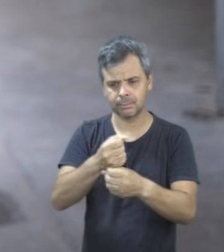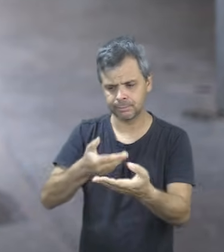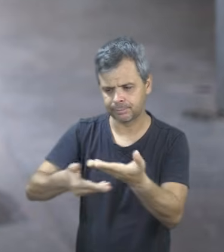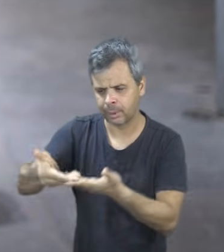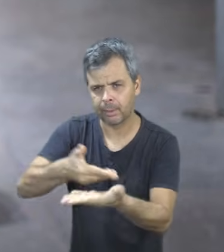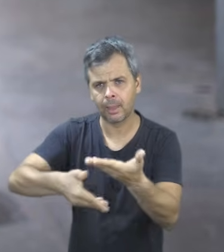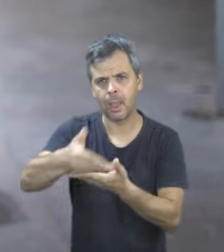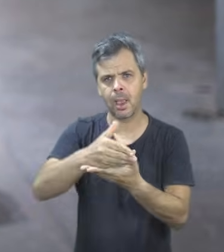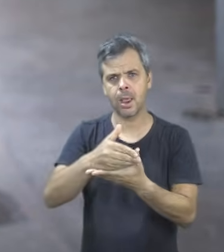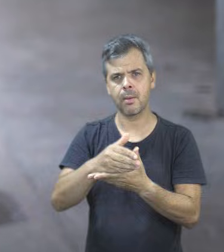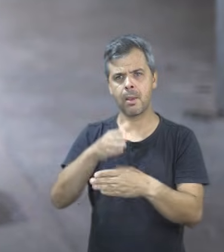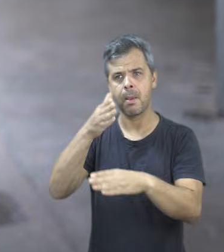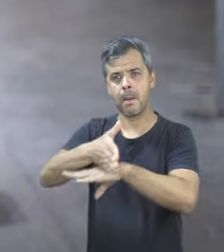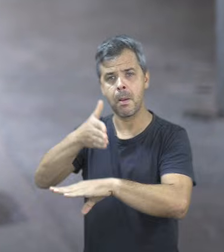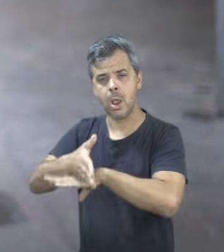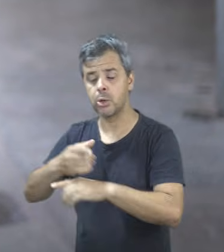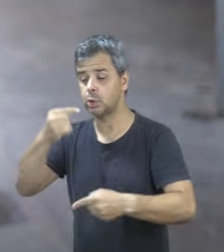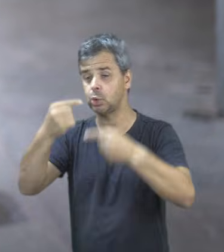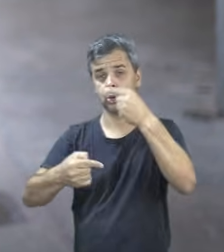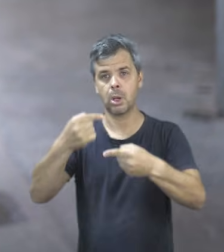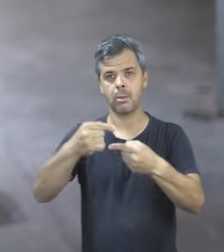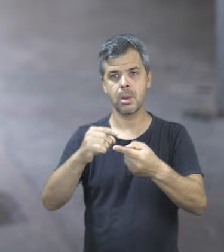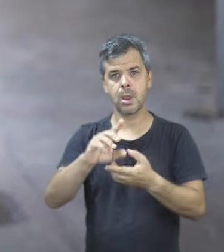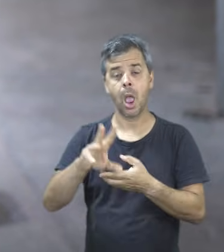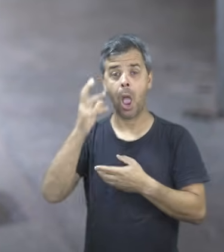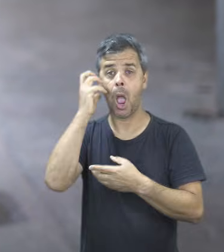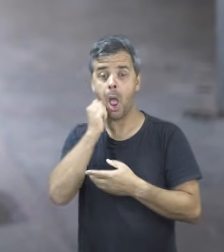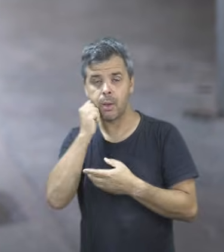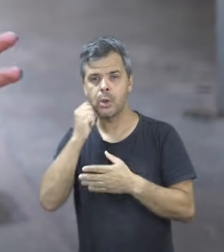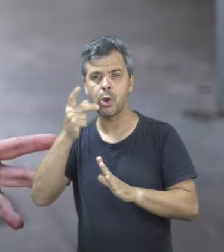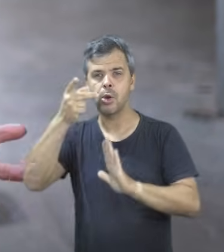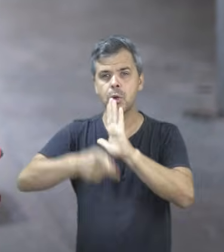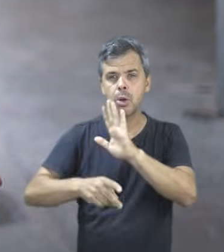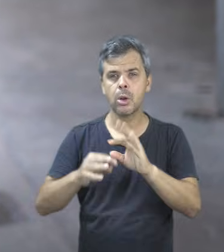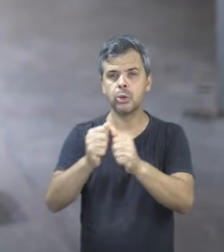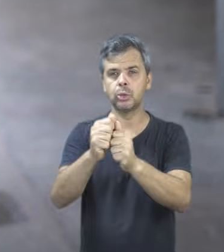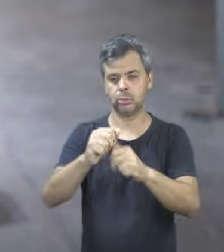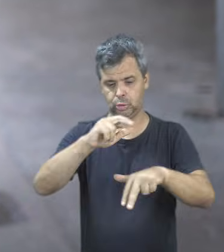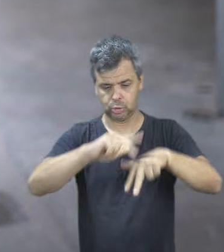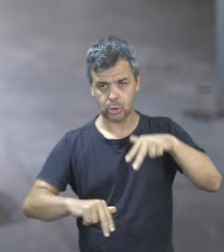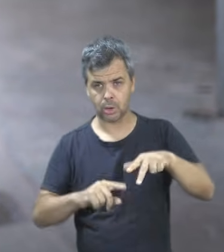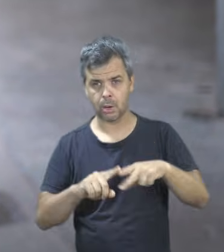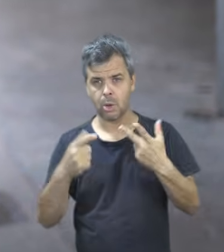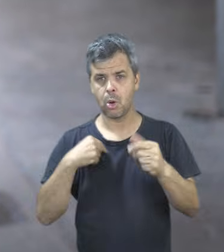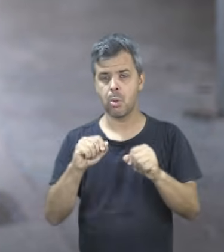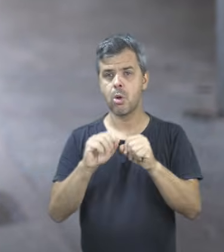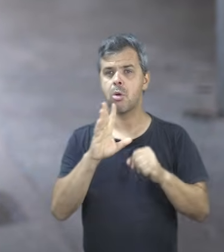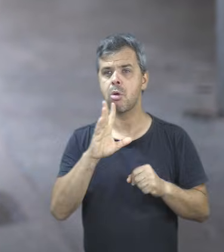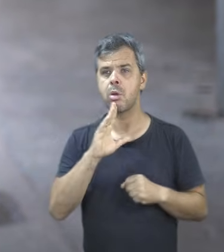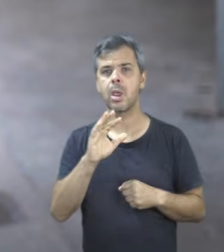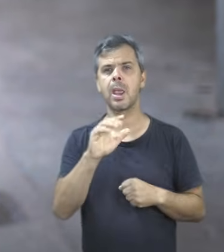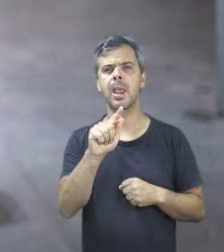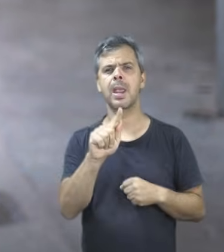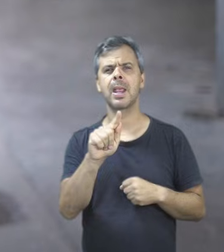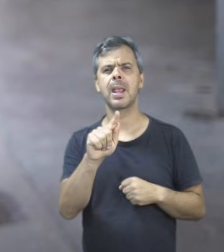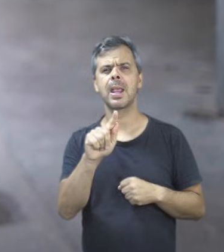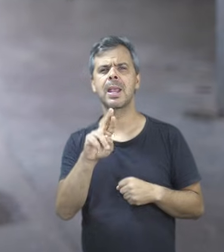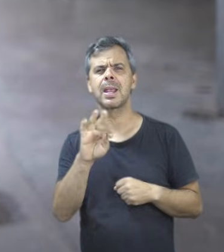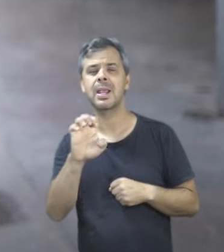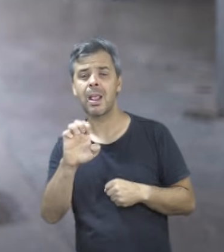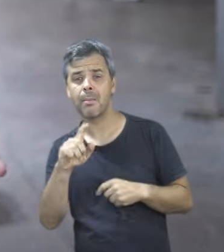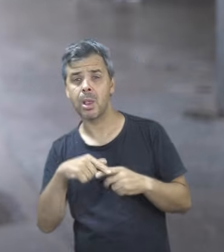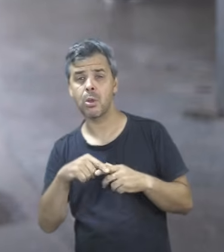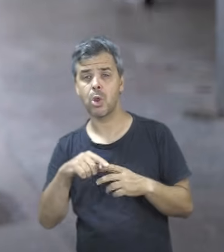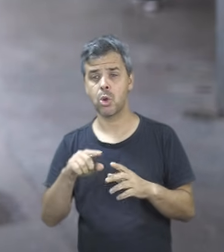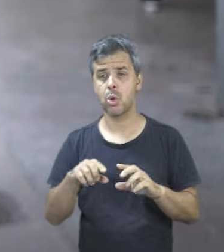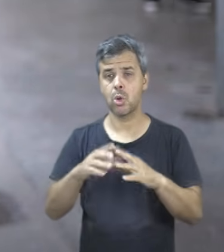dos Estados-partes discutem a adoção de um novo plano de ação de gênero, conhecido como GAP, um instrumento global